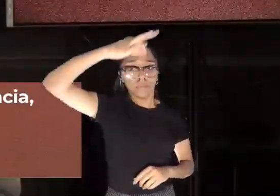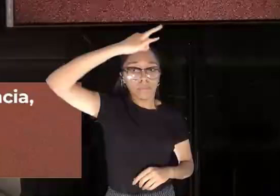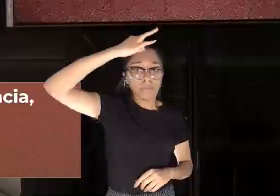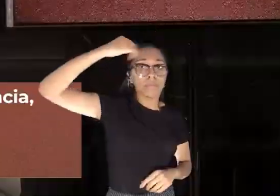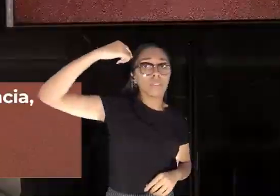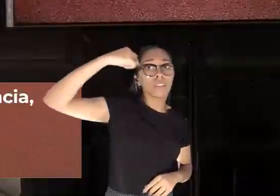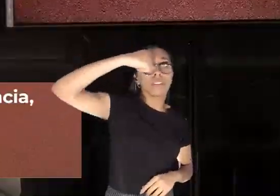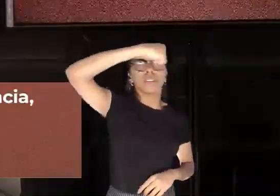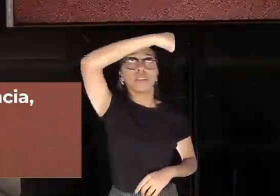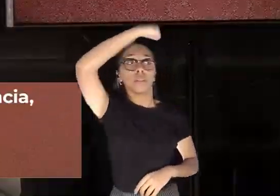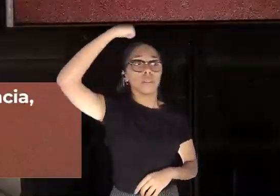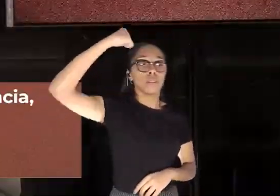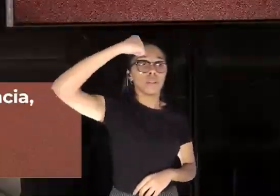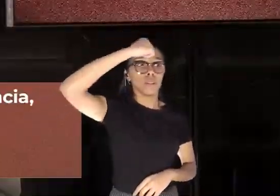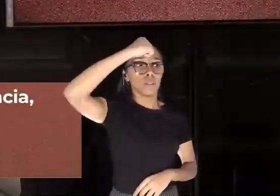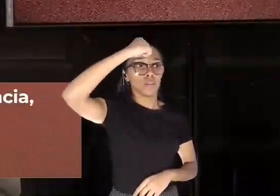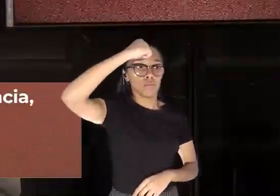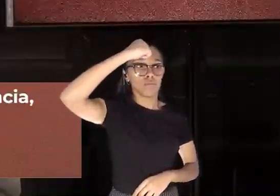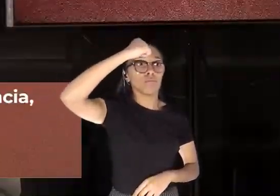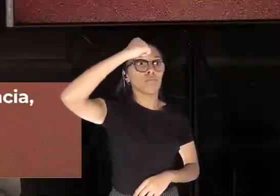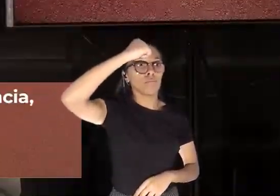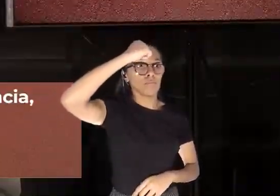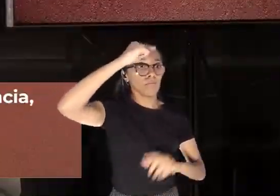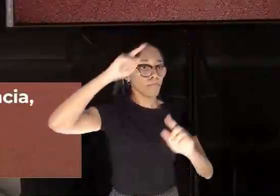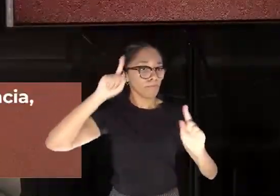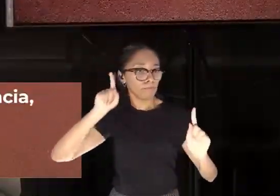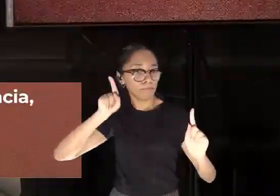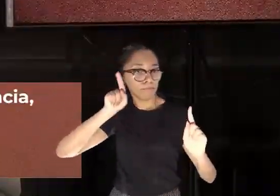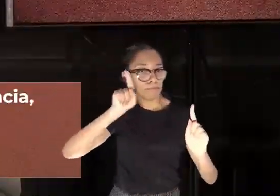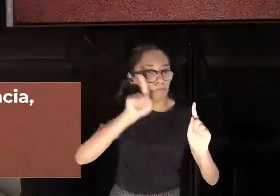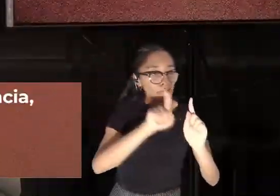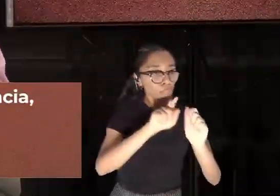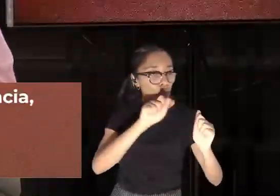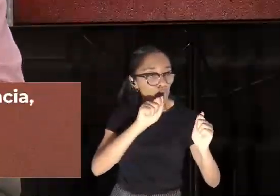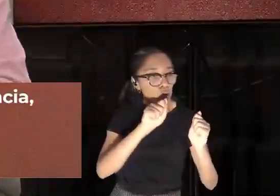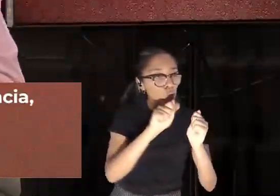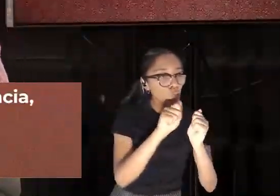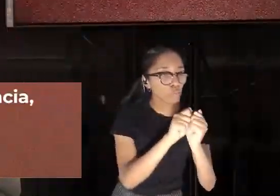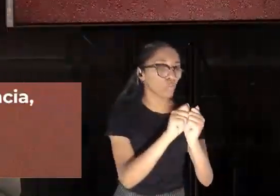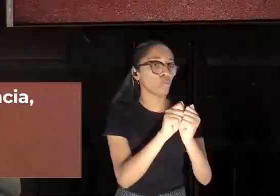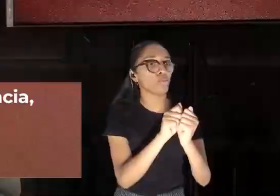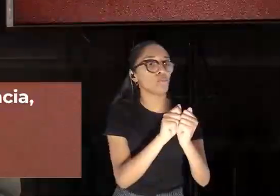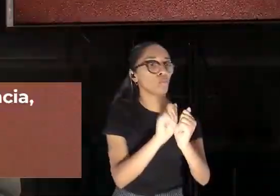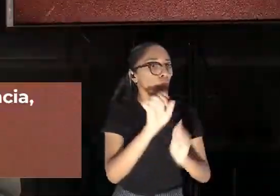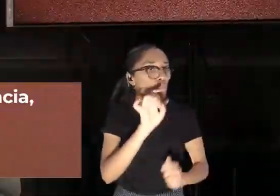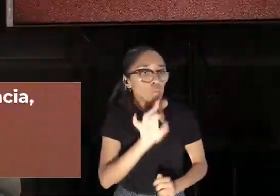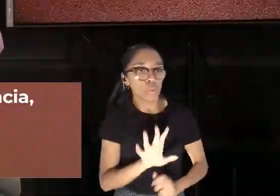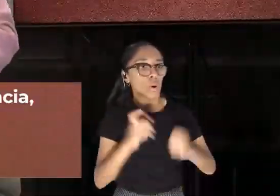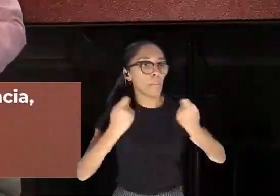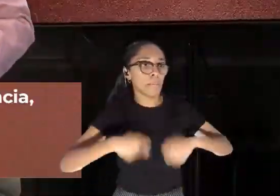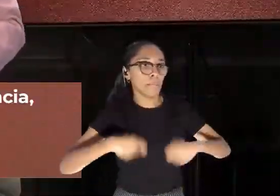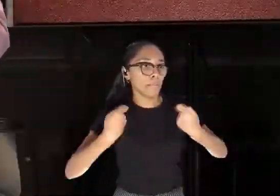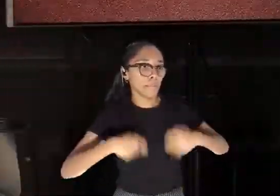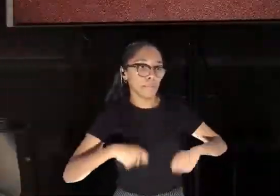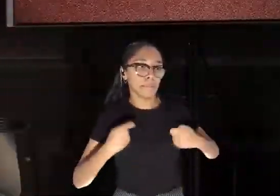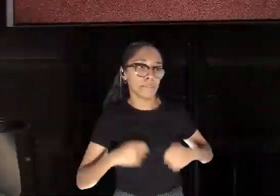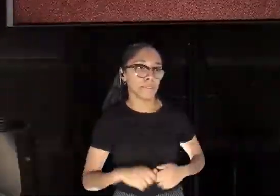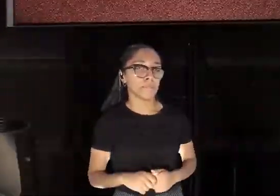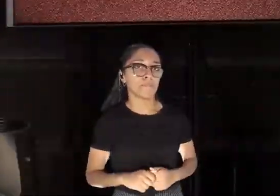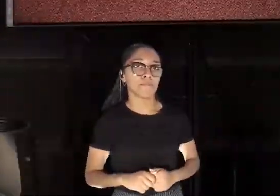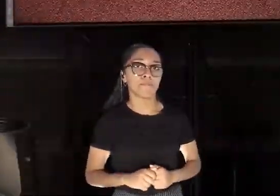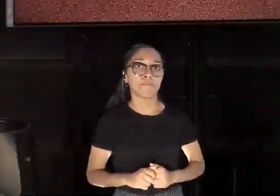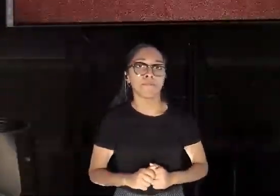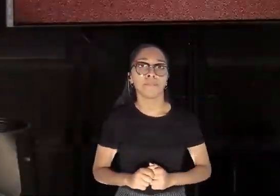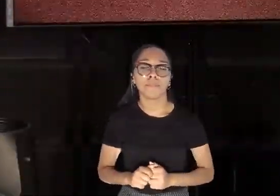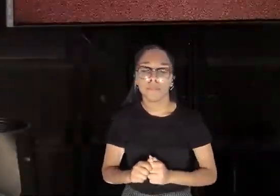meu Espírito, diz o Senhor dos Exércitos. Espírito Santo,